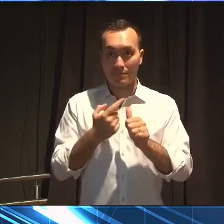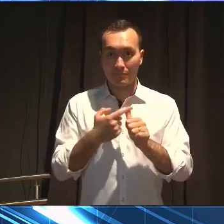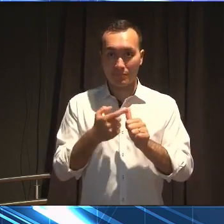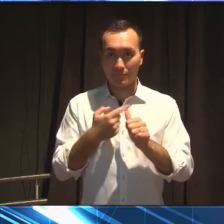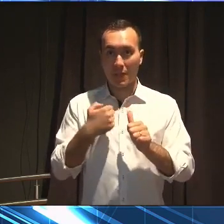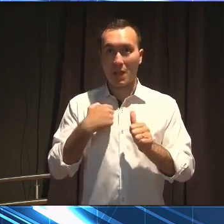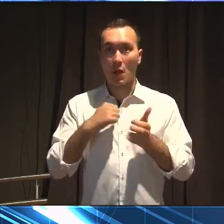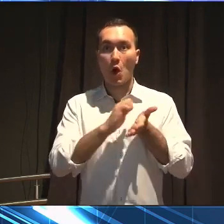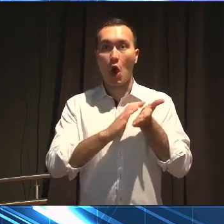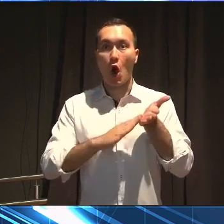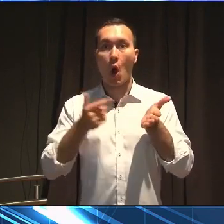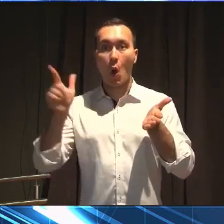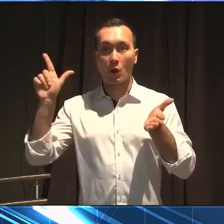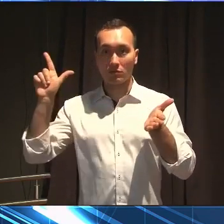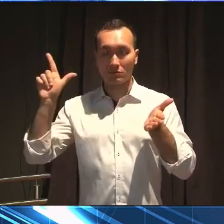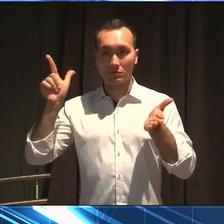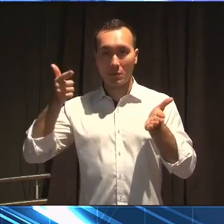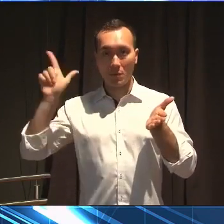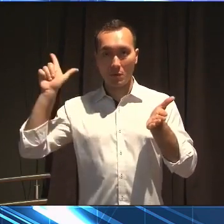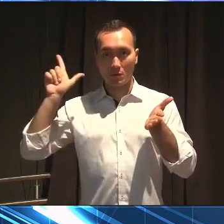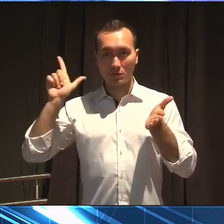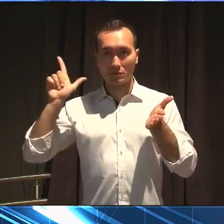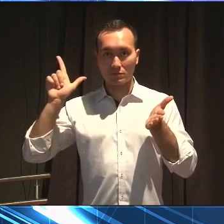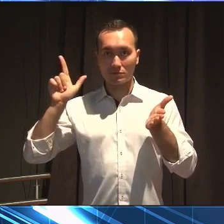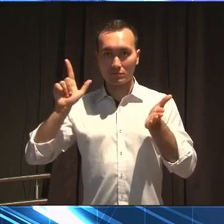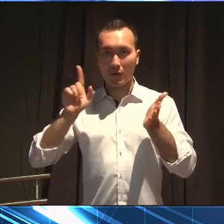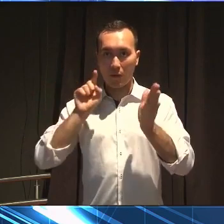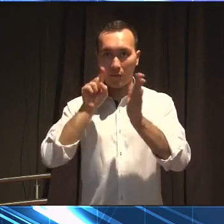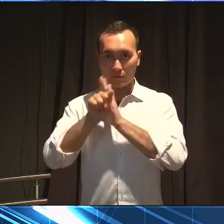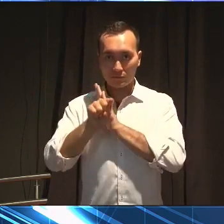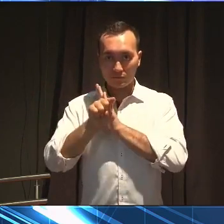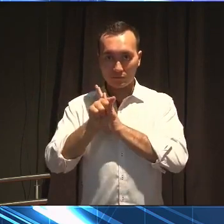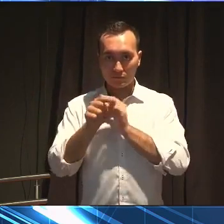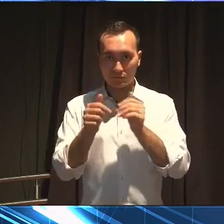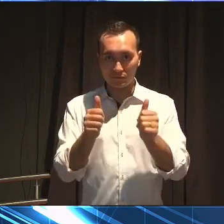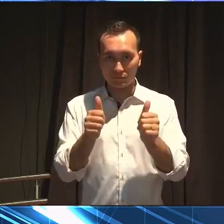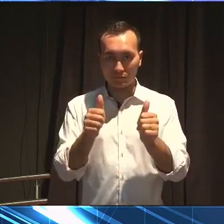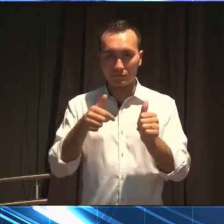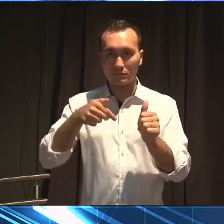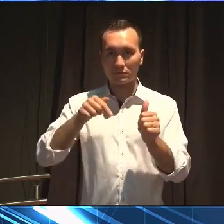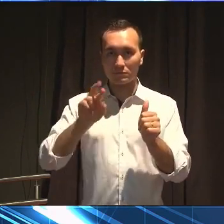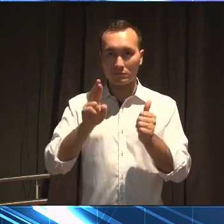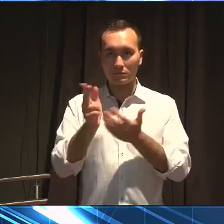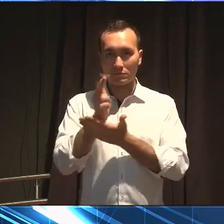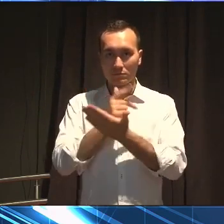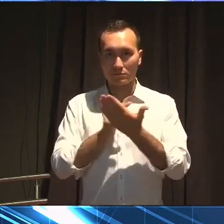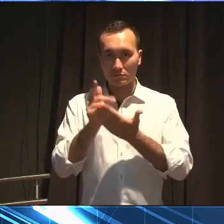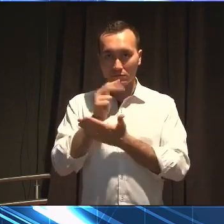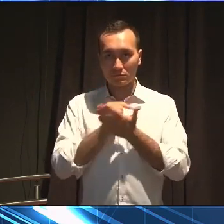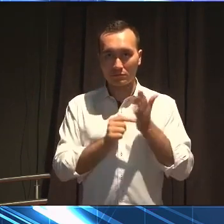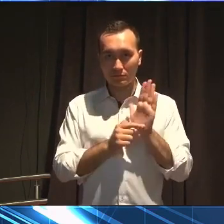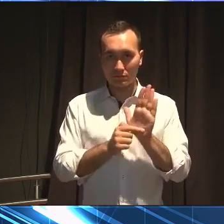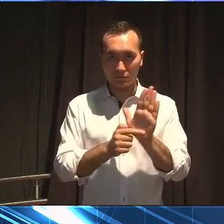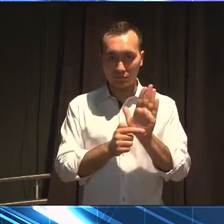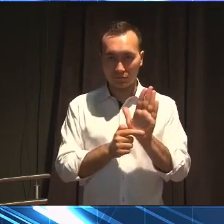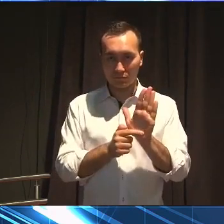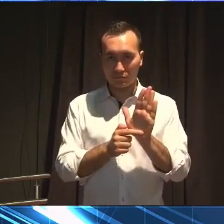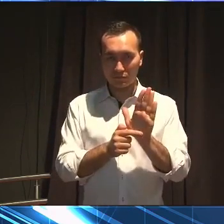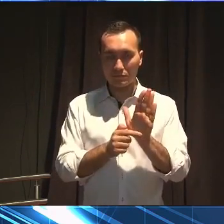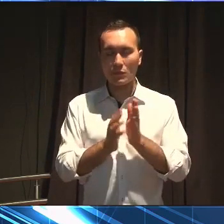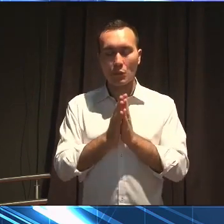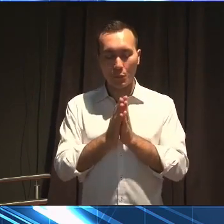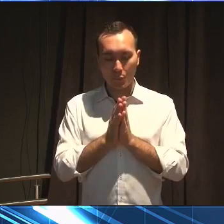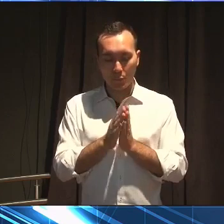outra tarefa para vocês. Eu tenho uma pergunta, depois eu vou mostrar o QR Code aqui também. Quero que vocês